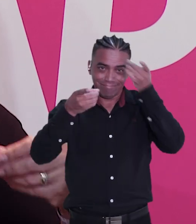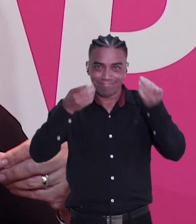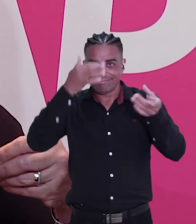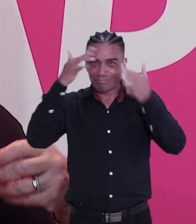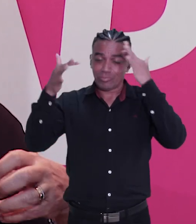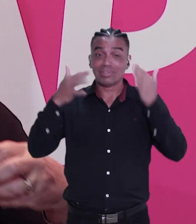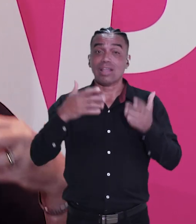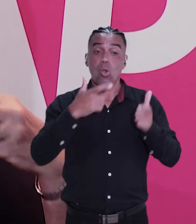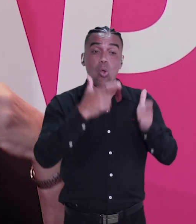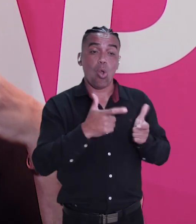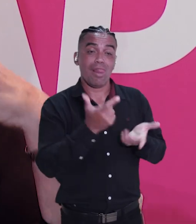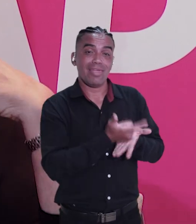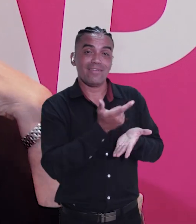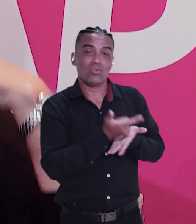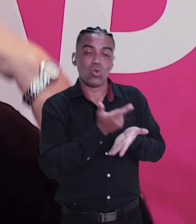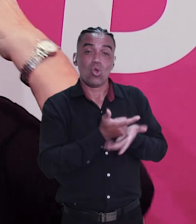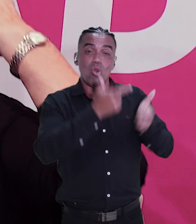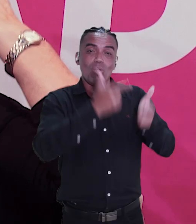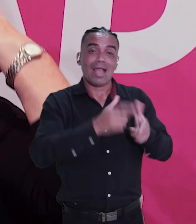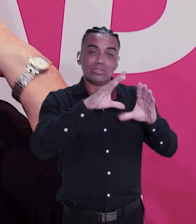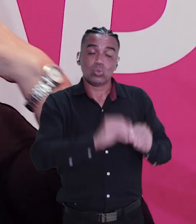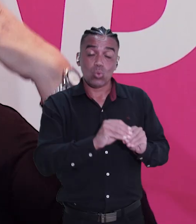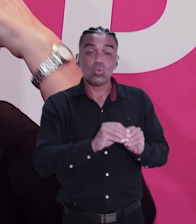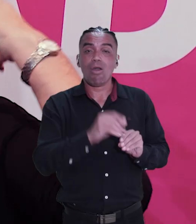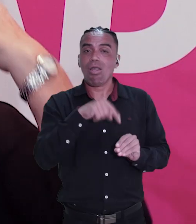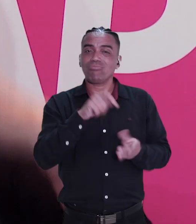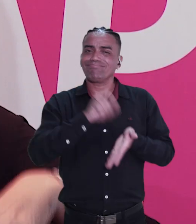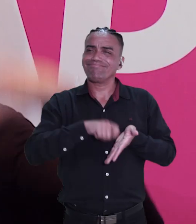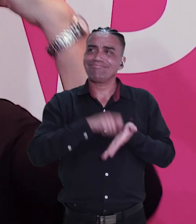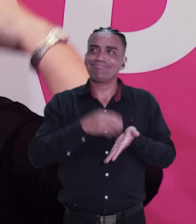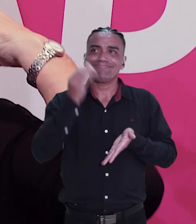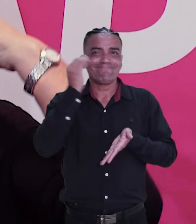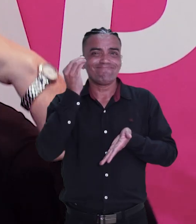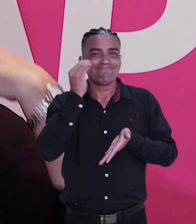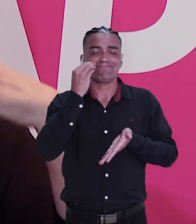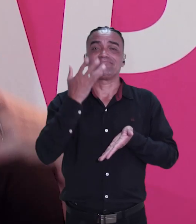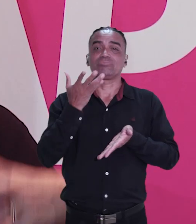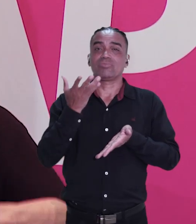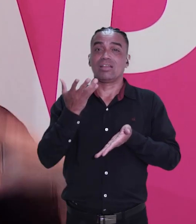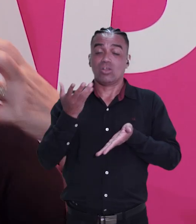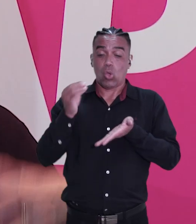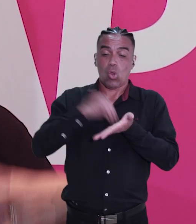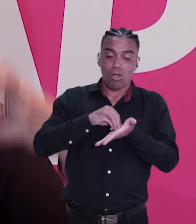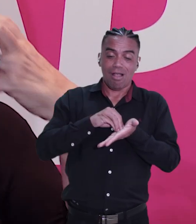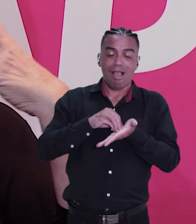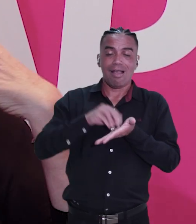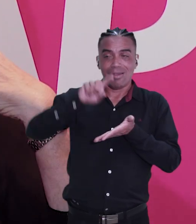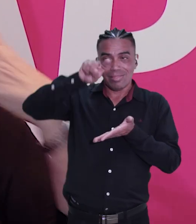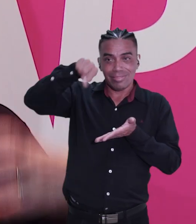ficcional de contar. O Lugar Escuro foi uma coisa assim que eu escrevi mesmo na tentativa